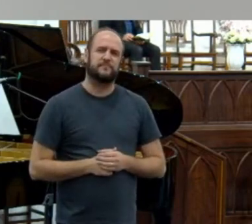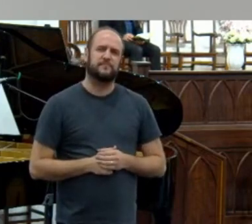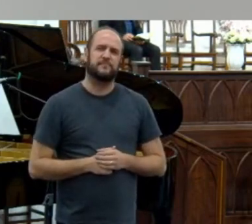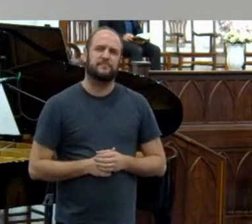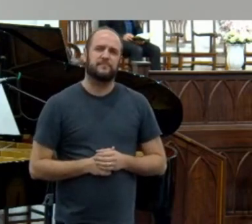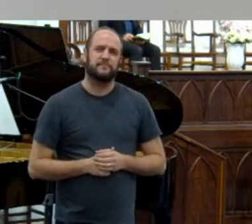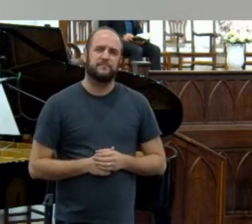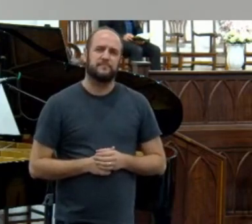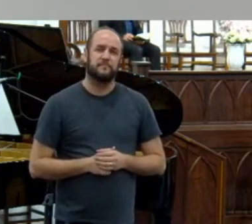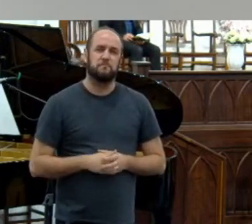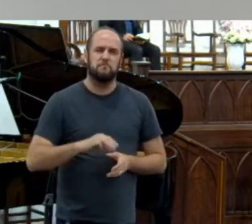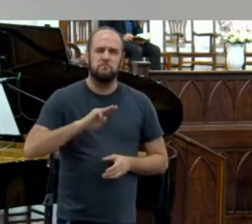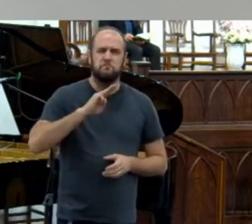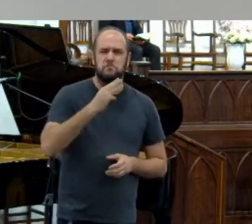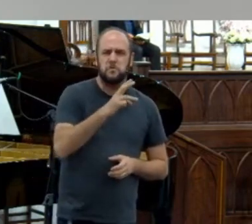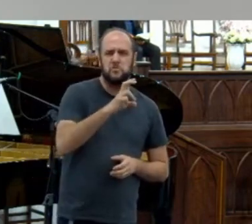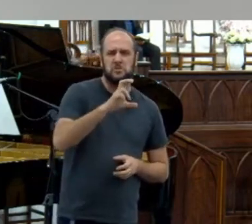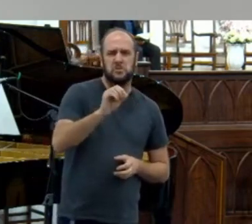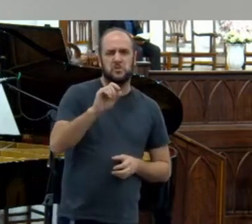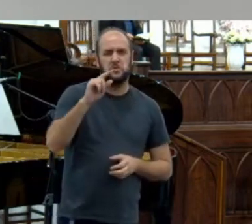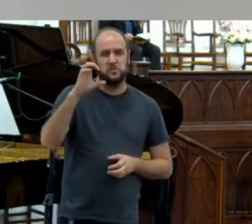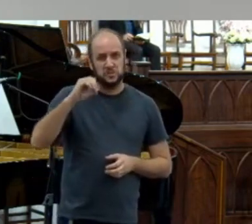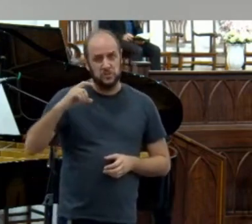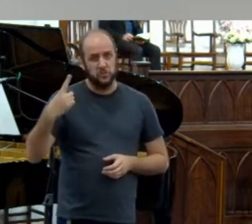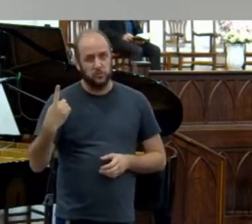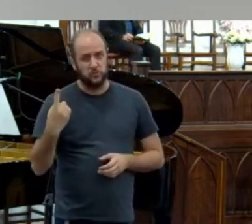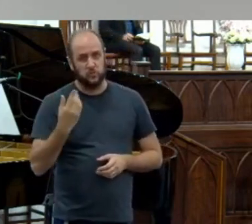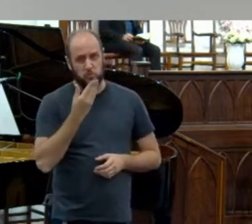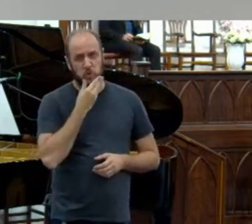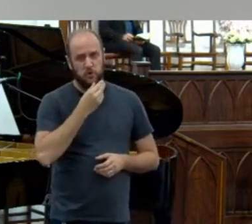Em 1501, Michelangelo